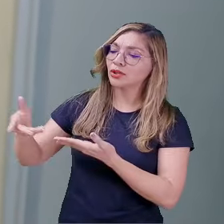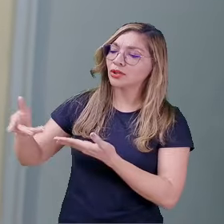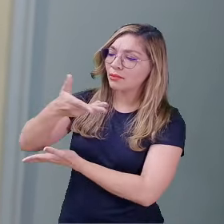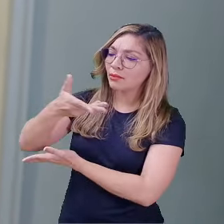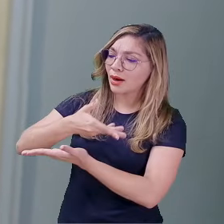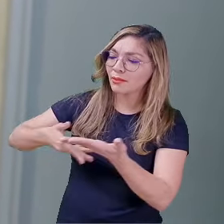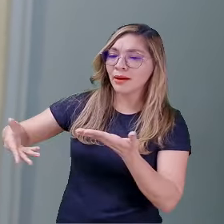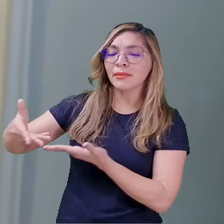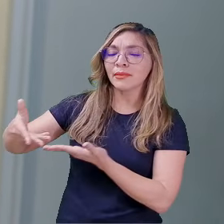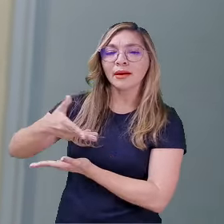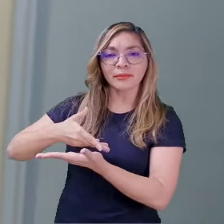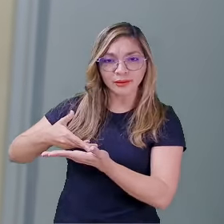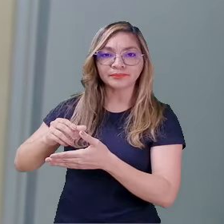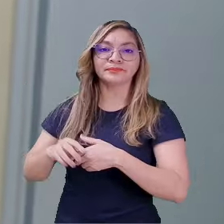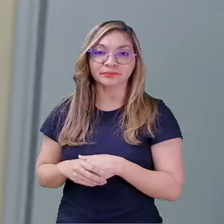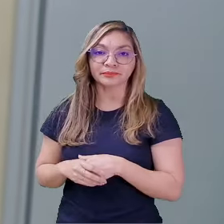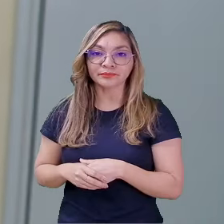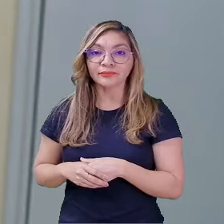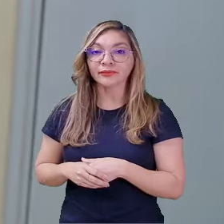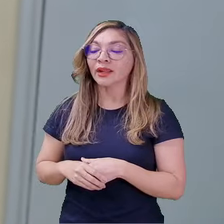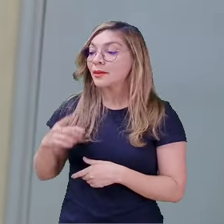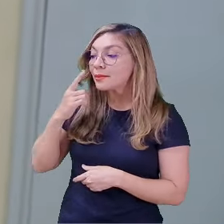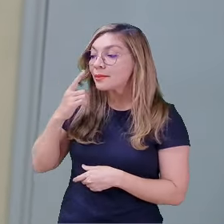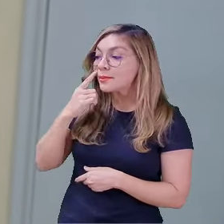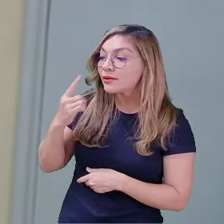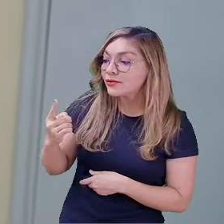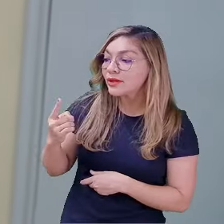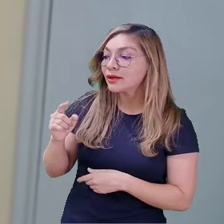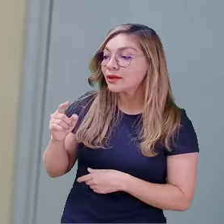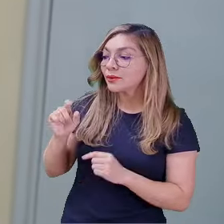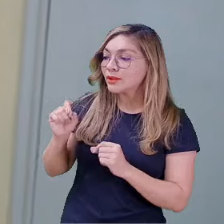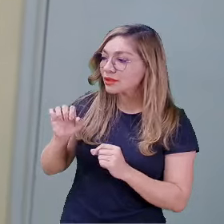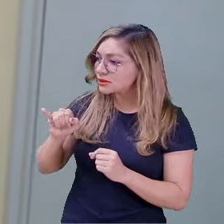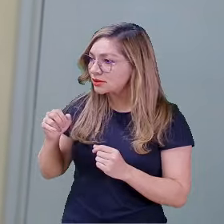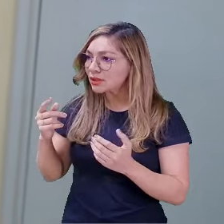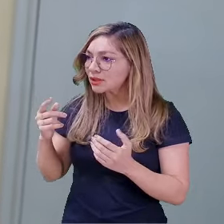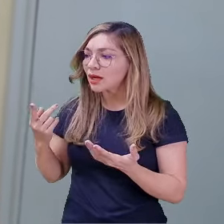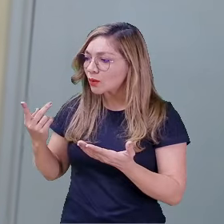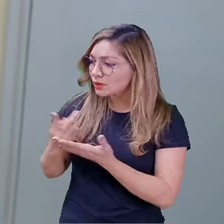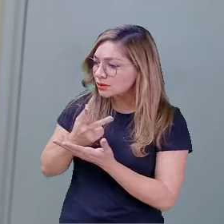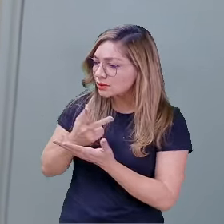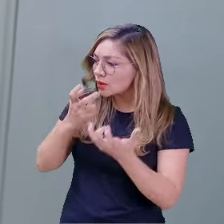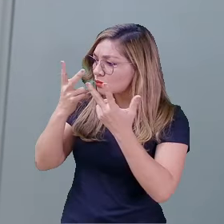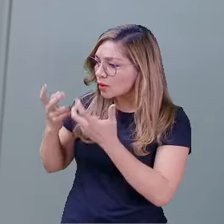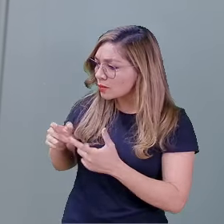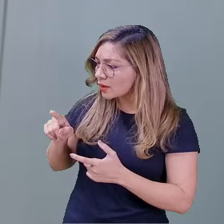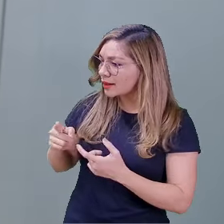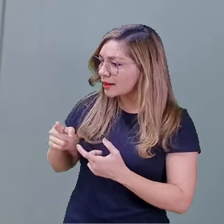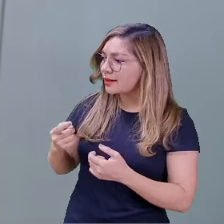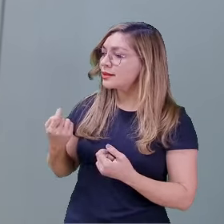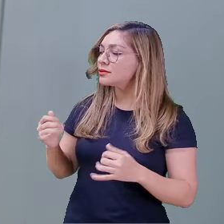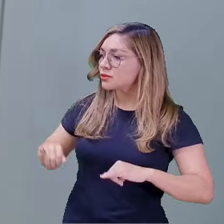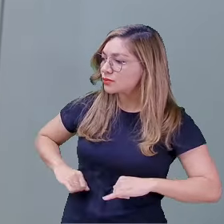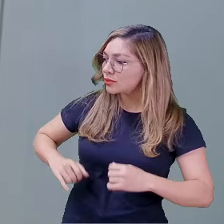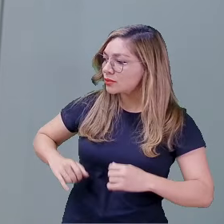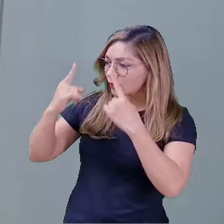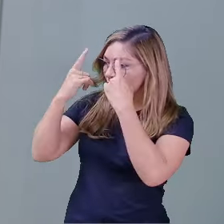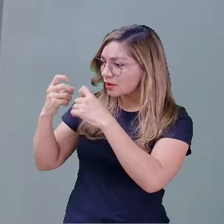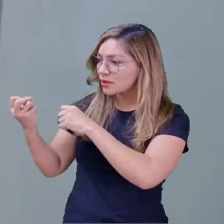aqui mesmo, que é para ver se houve alguma violência no momento da prisão. Ele informou que não